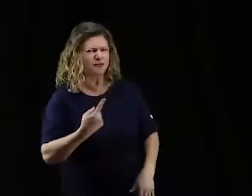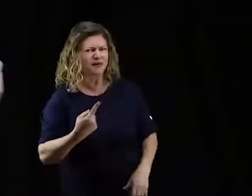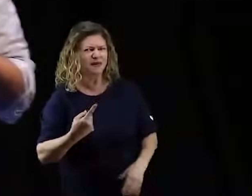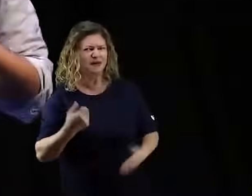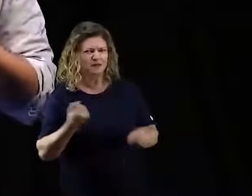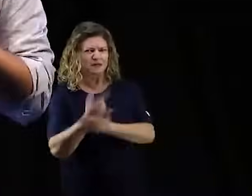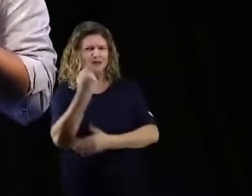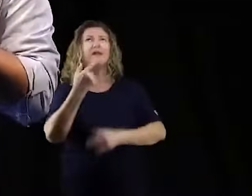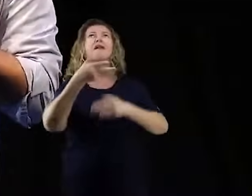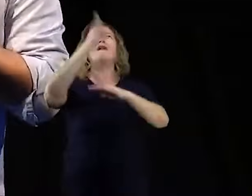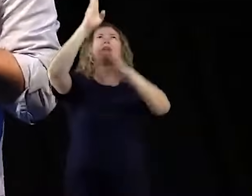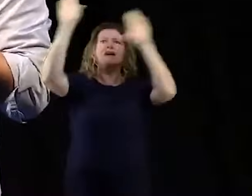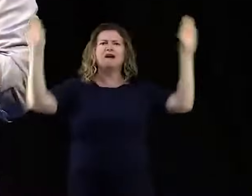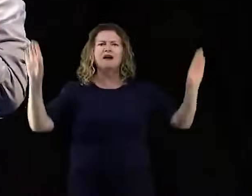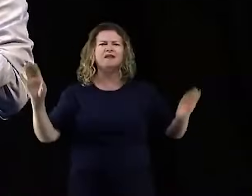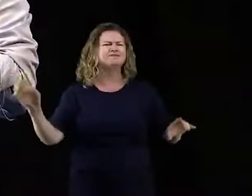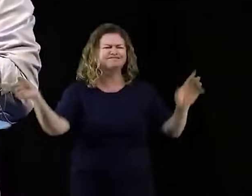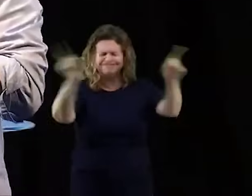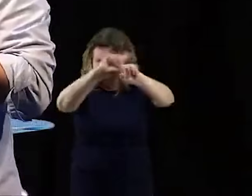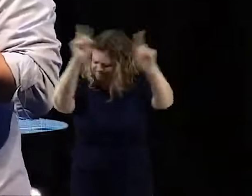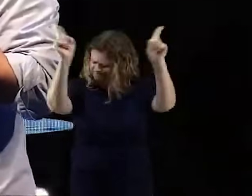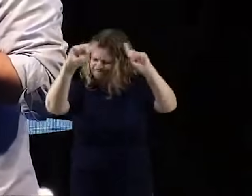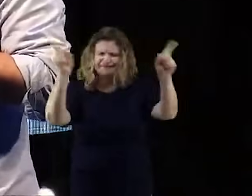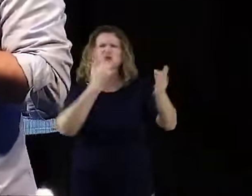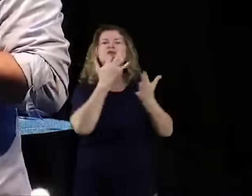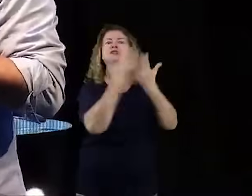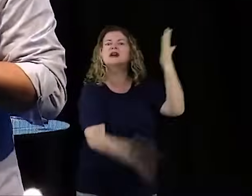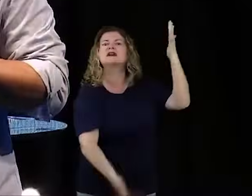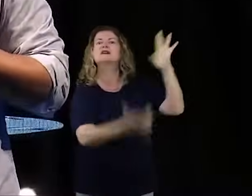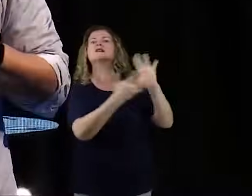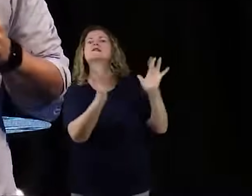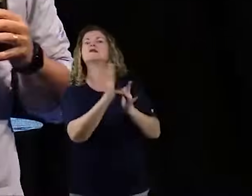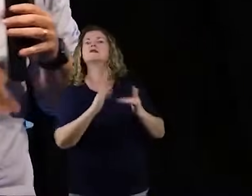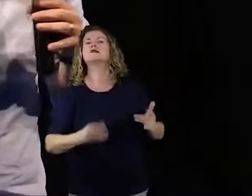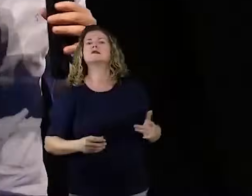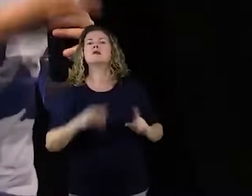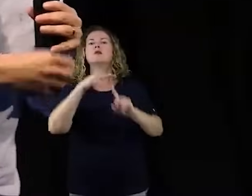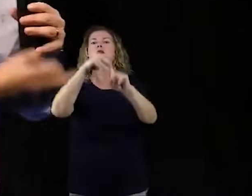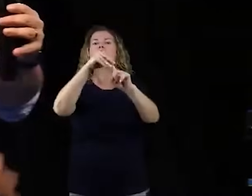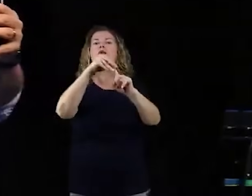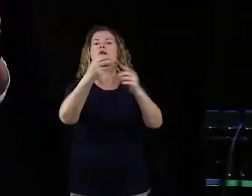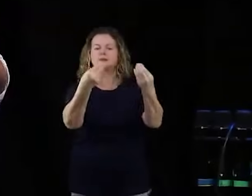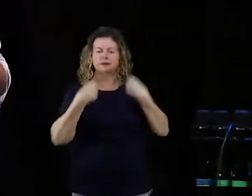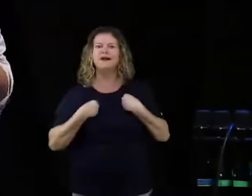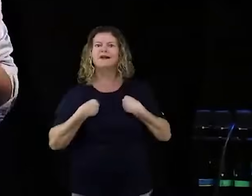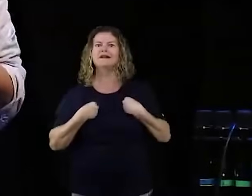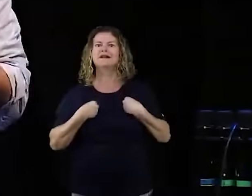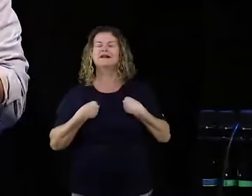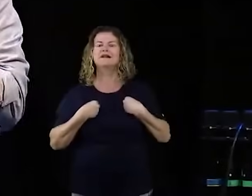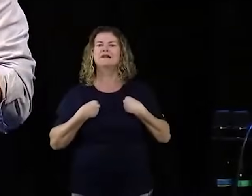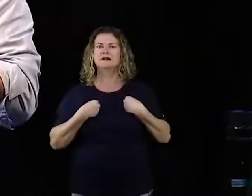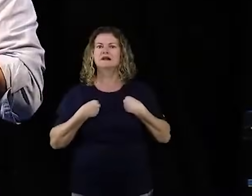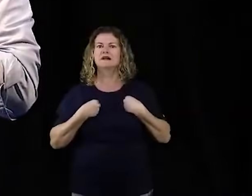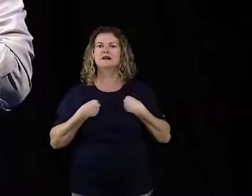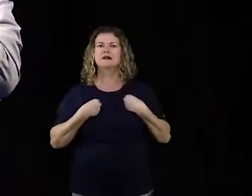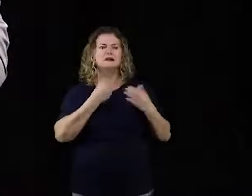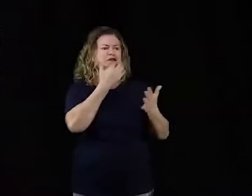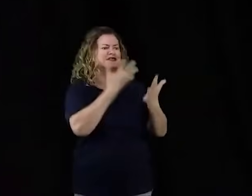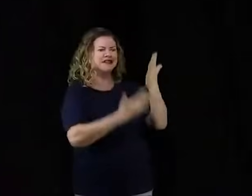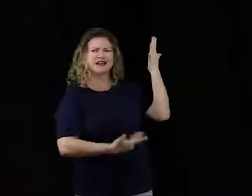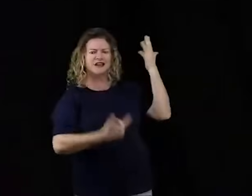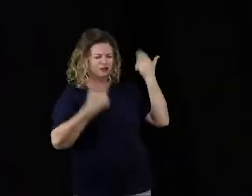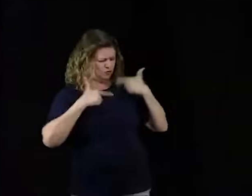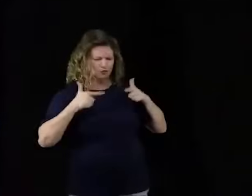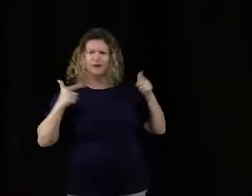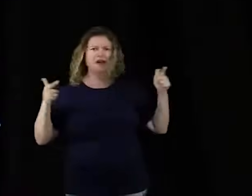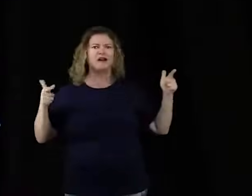Jesus sem o sangue de Jesus ninguém é salvo sem o sangue de Jesus ninguém é salvo querido entrega a